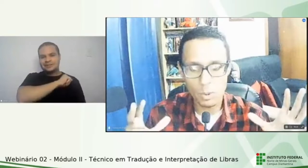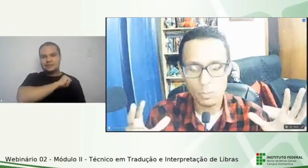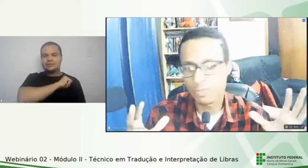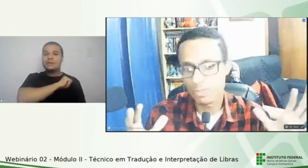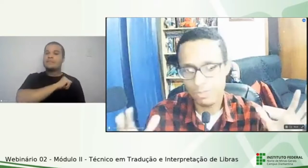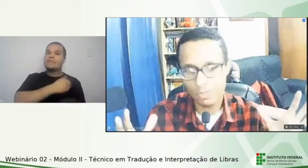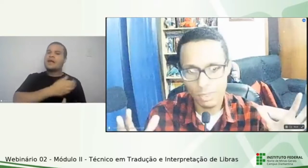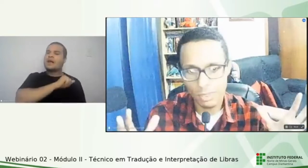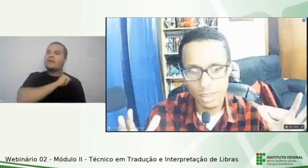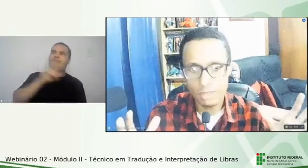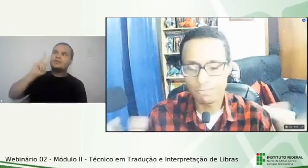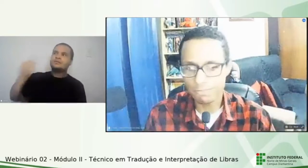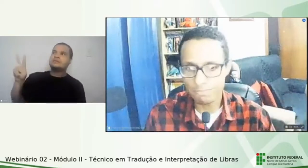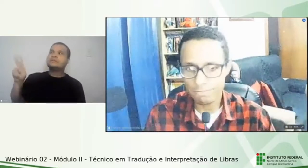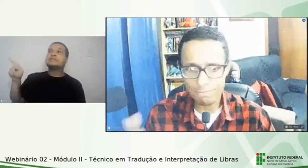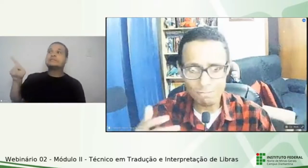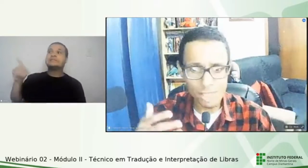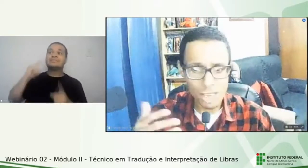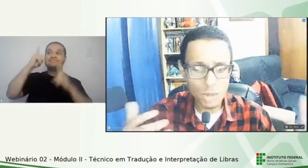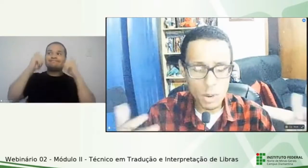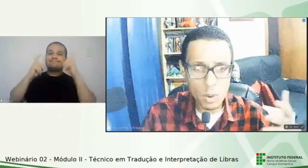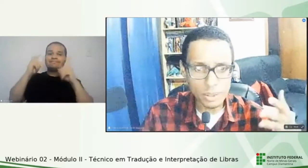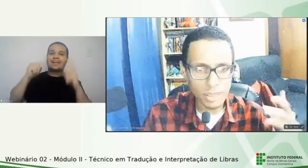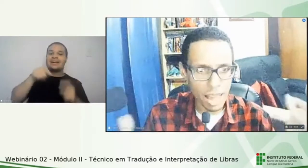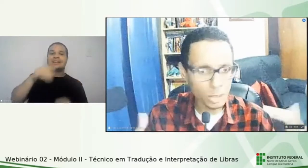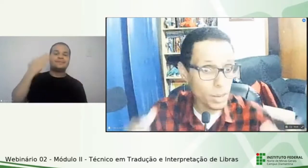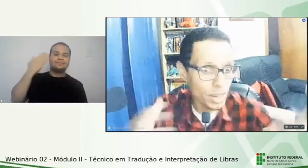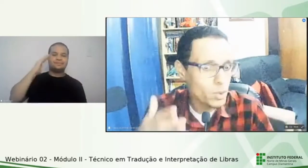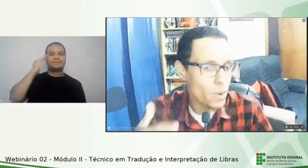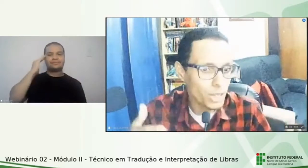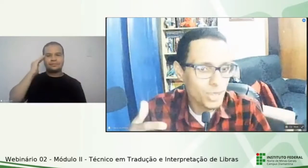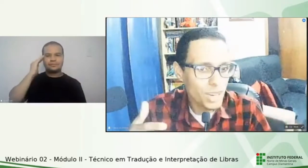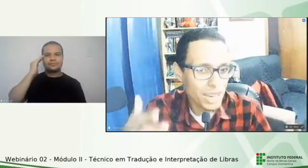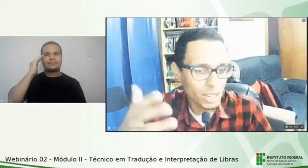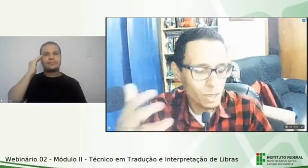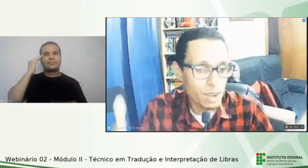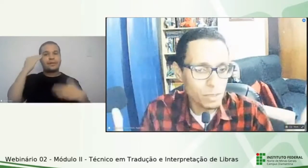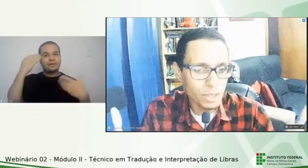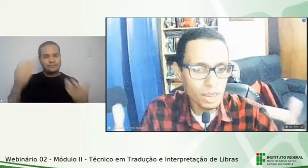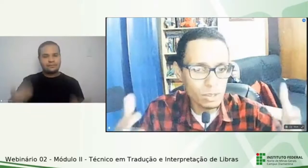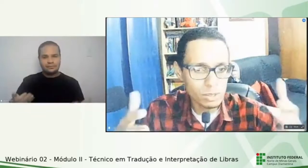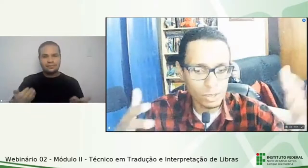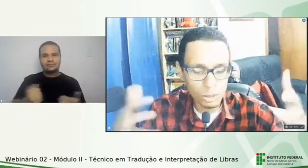professor, né? Isso é um contato que o código de ética